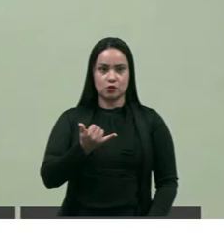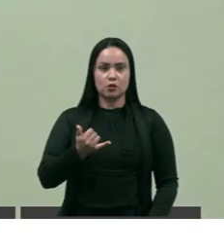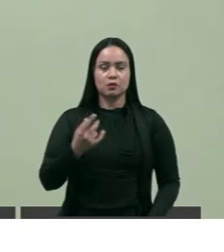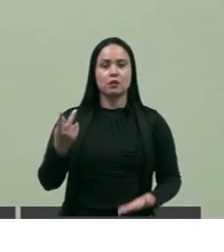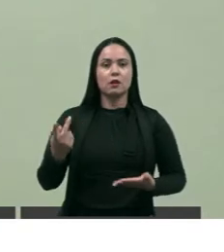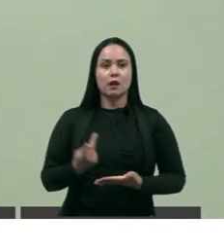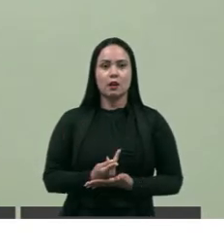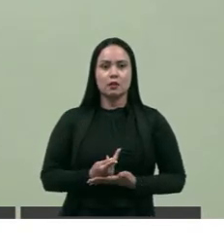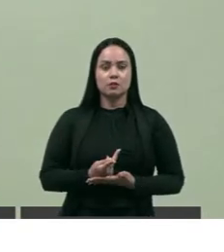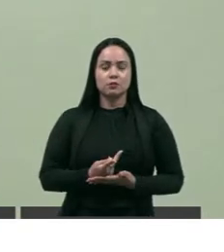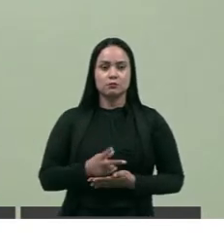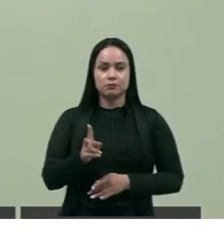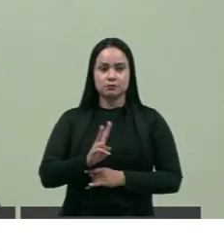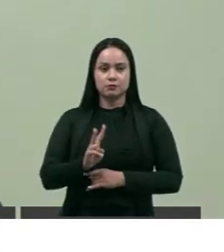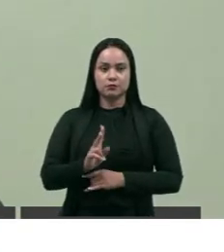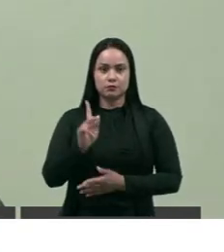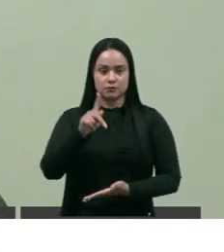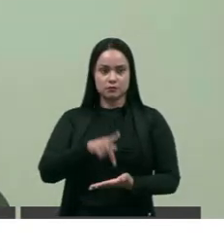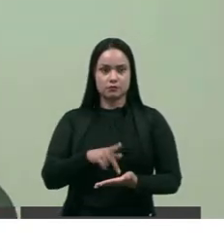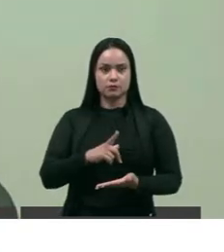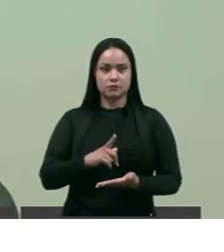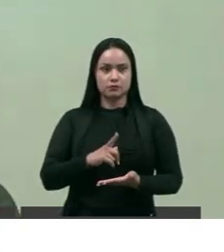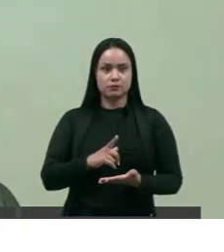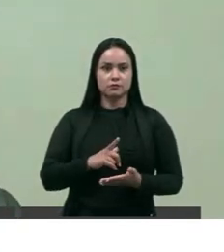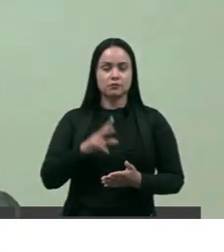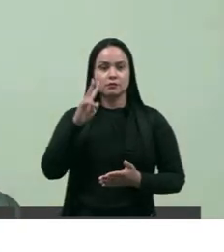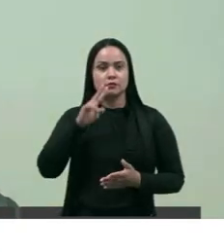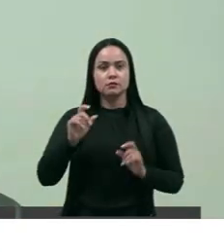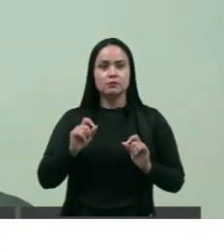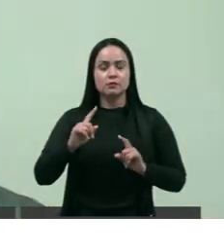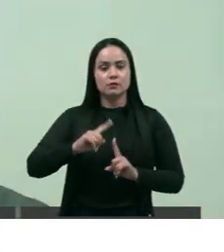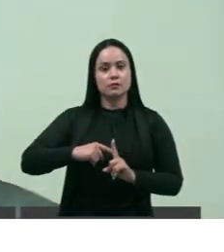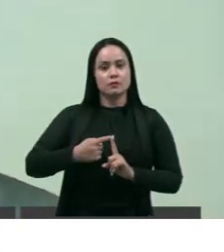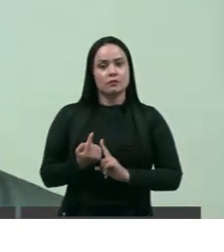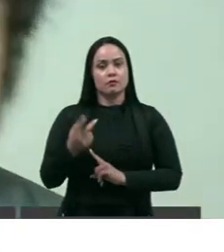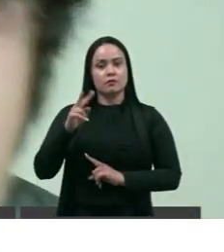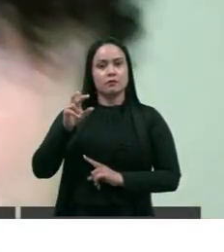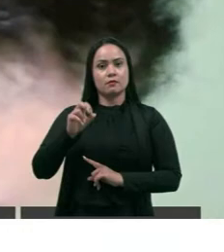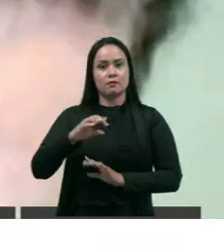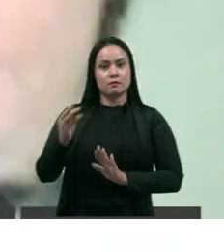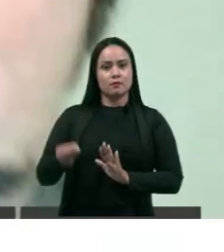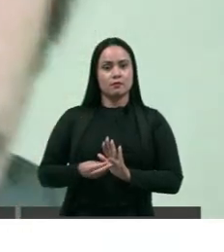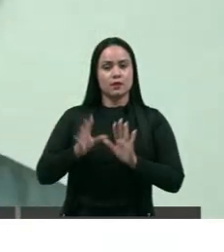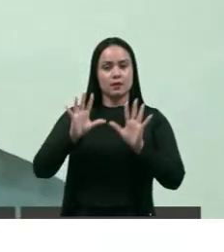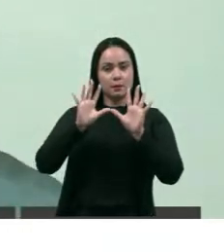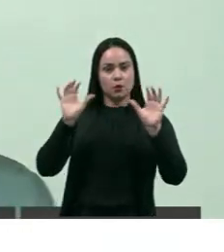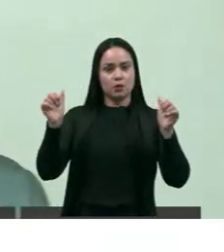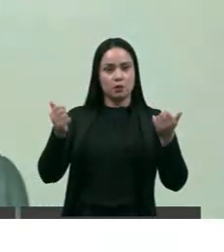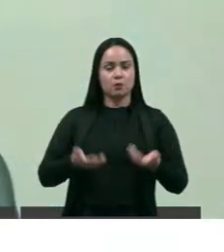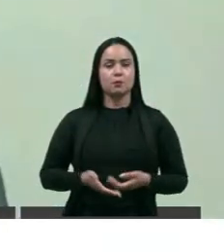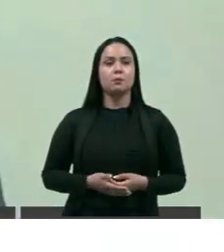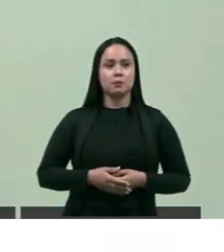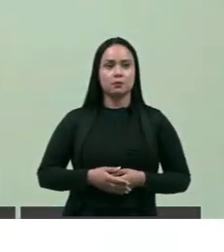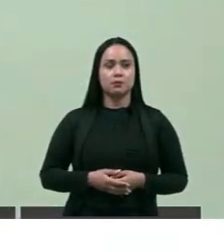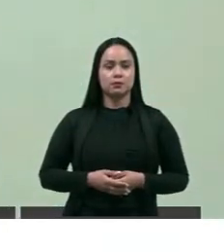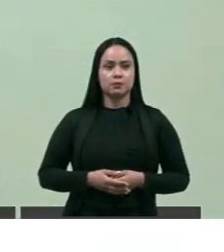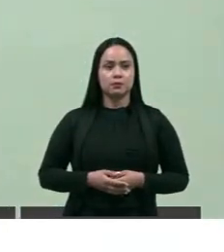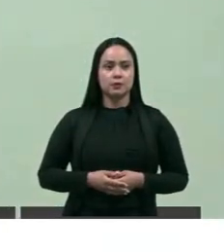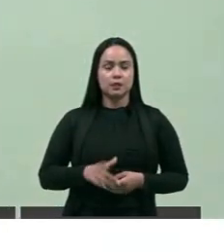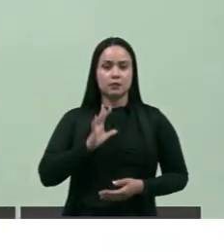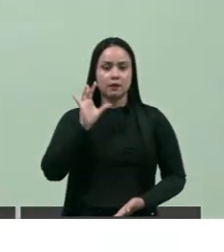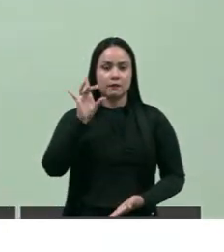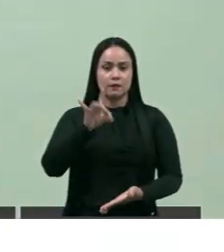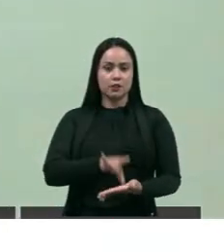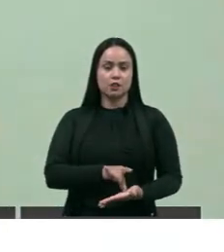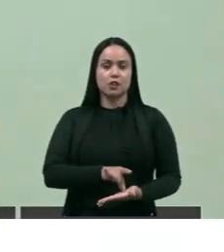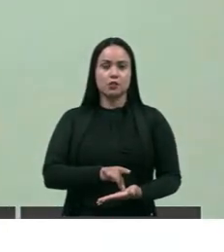caso subexame, em verdade, o que se divisa é, mais uma vez, a recalcitrância do tribunal em dar